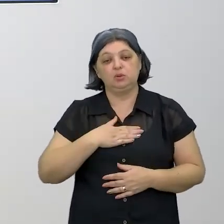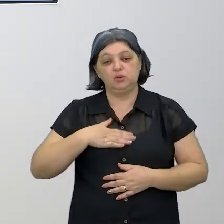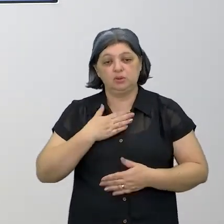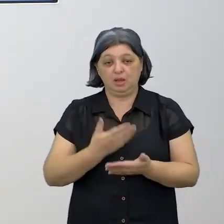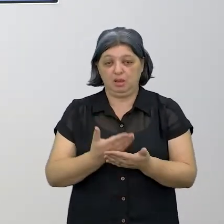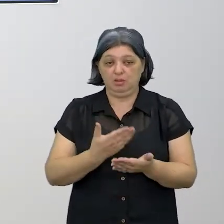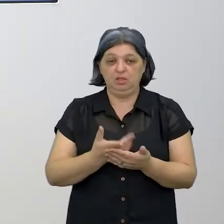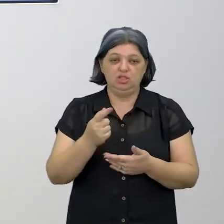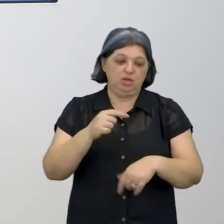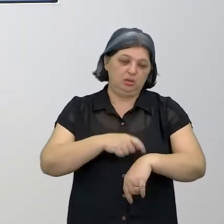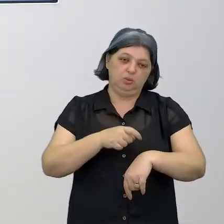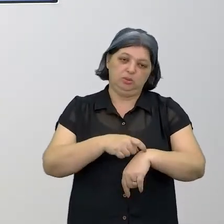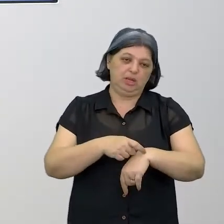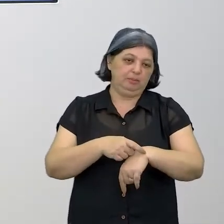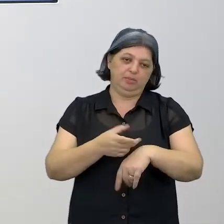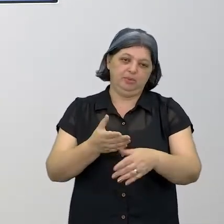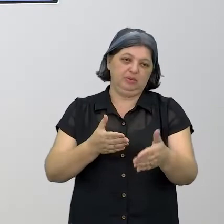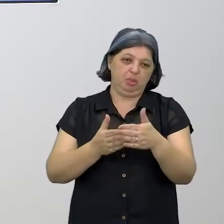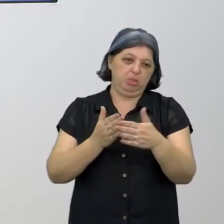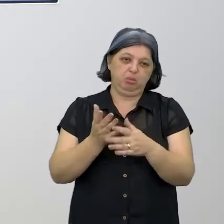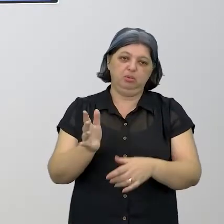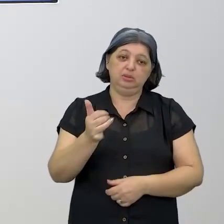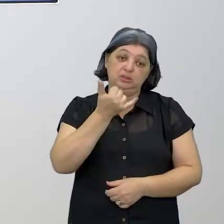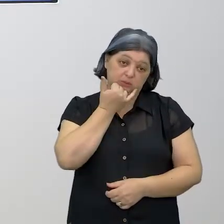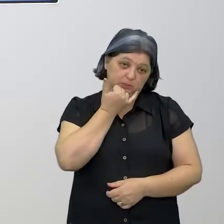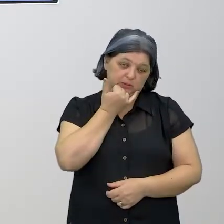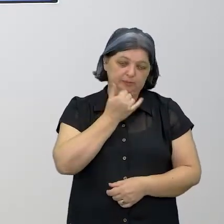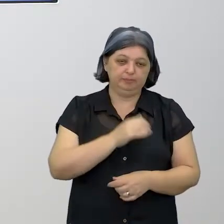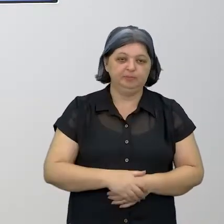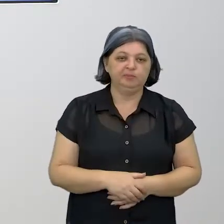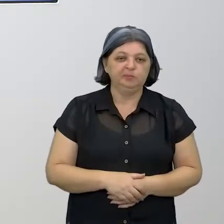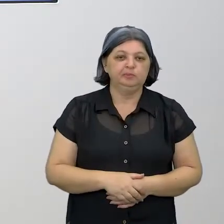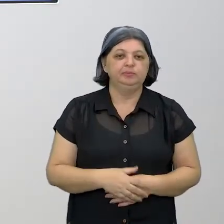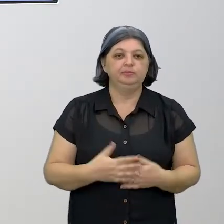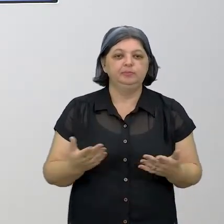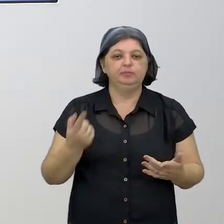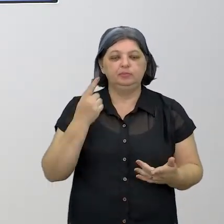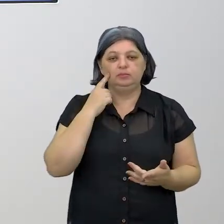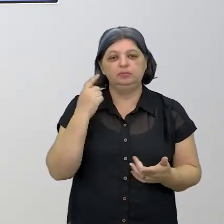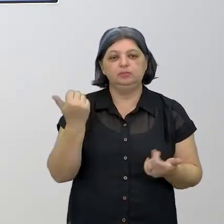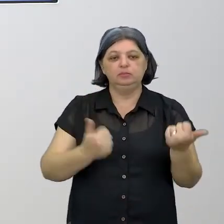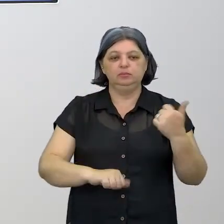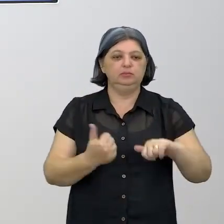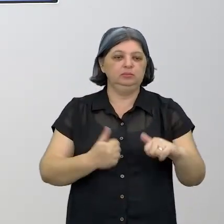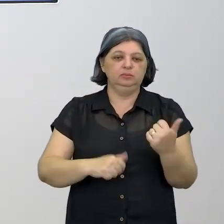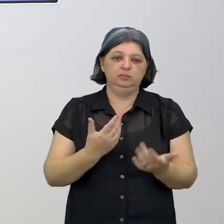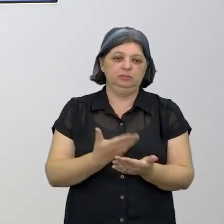vocês. Eu já estourei o tempo, né? Então, mil desculpas. E não esqueça de avaliar a nossa aula. Eu